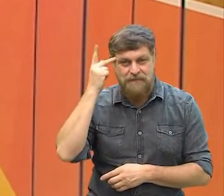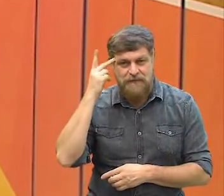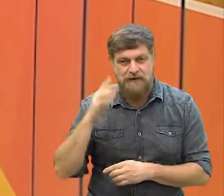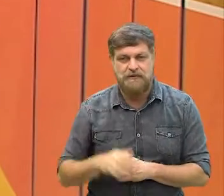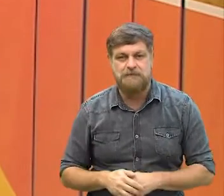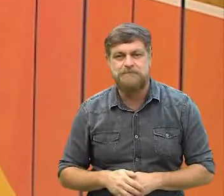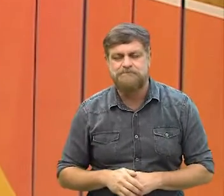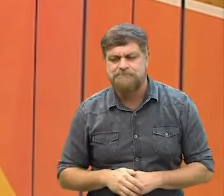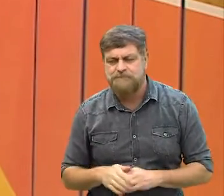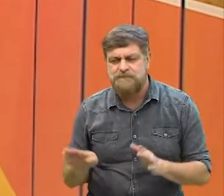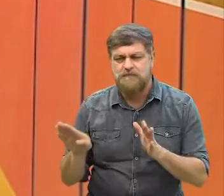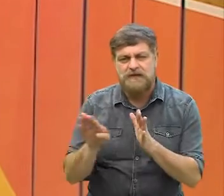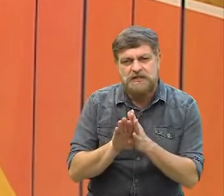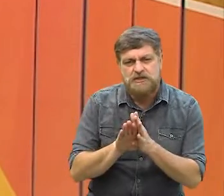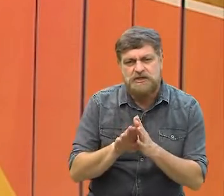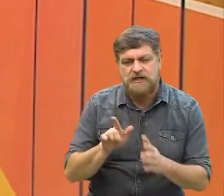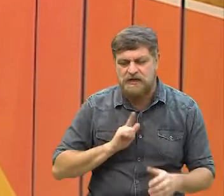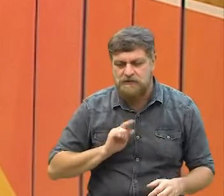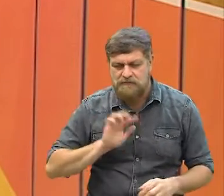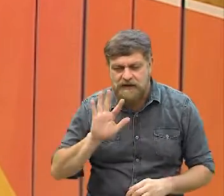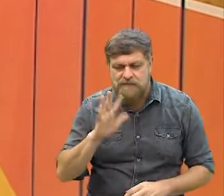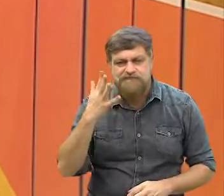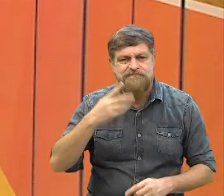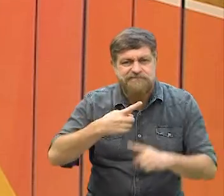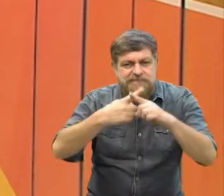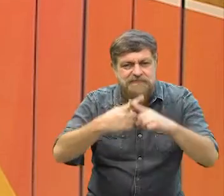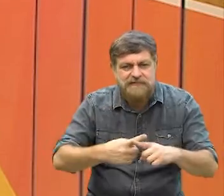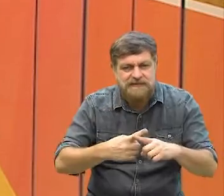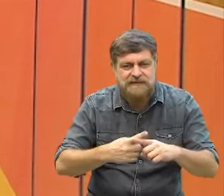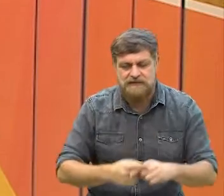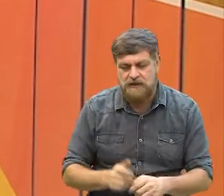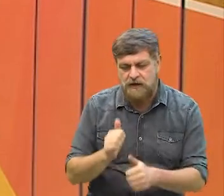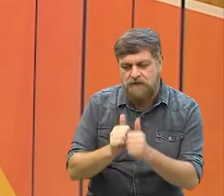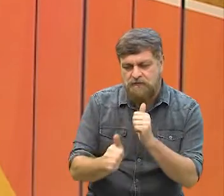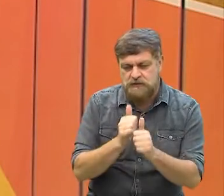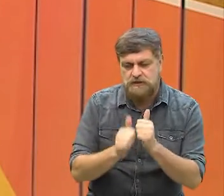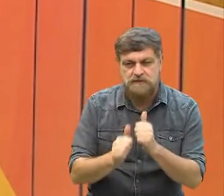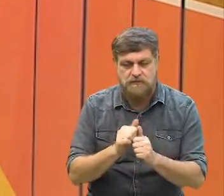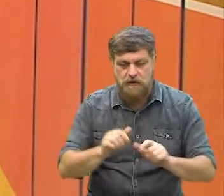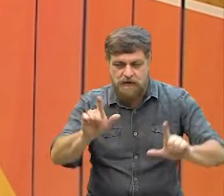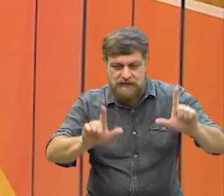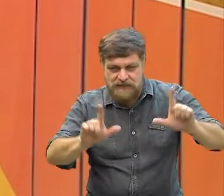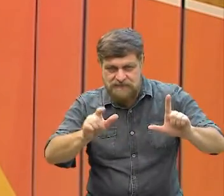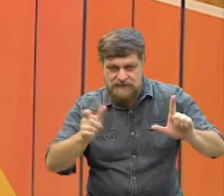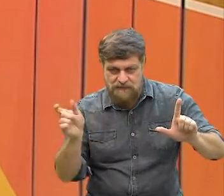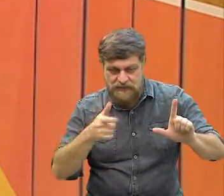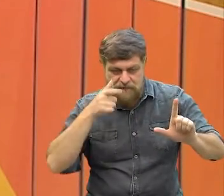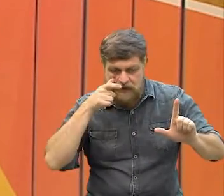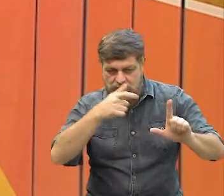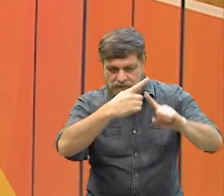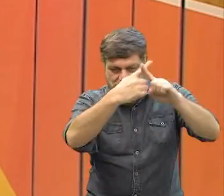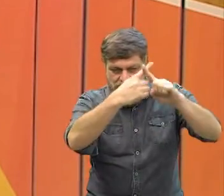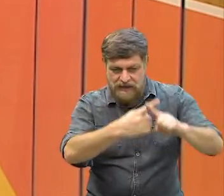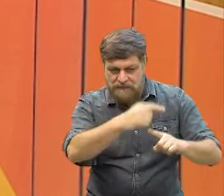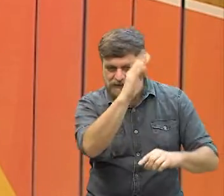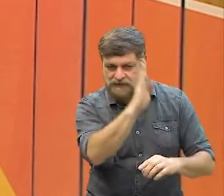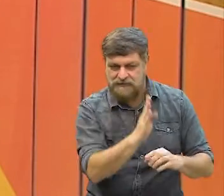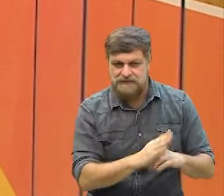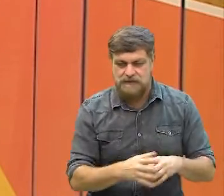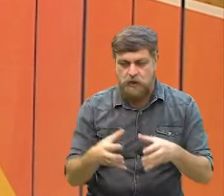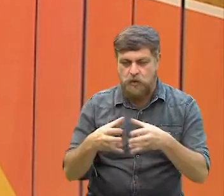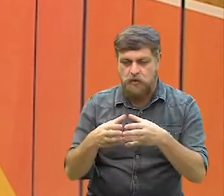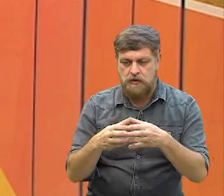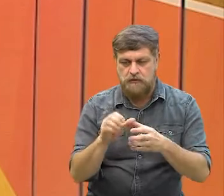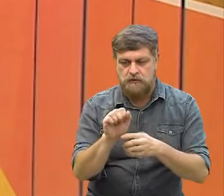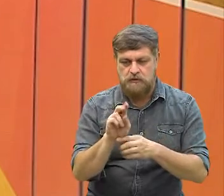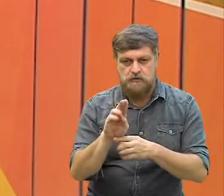decisão. Qual que é a realidade do futebol brasileiro hoje? Ele está, então, em TV aberta, dá para acompanhar Campeonato Brasileiro, o Nacional